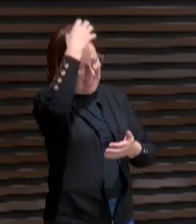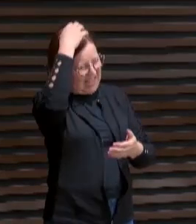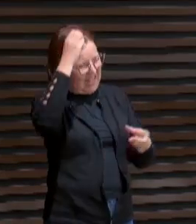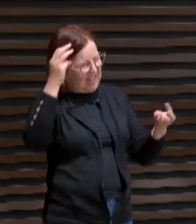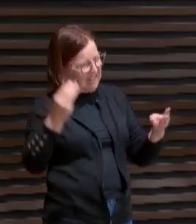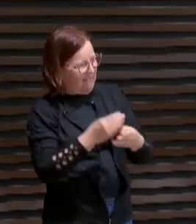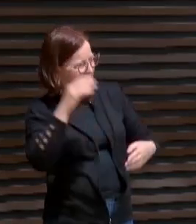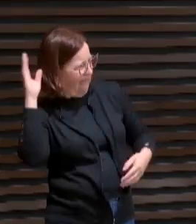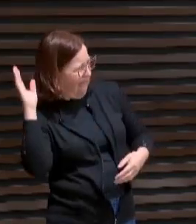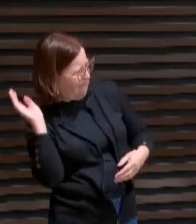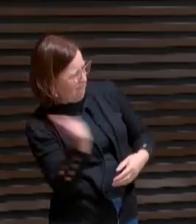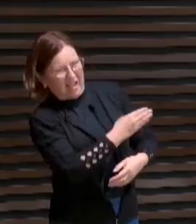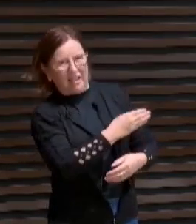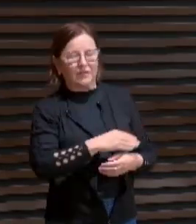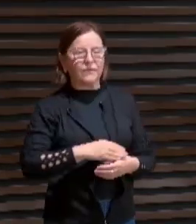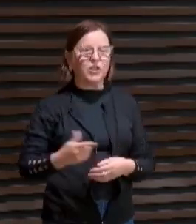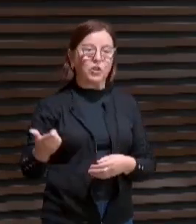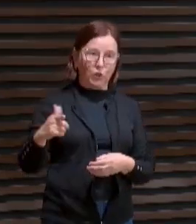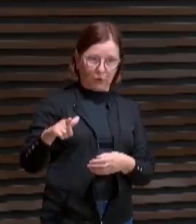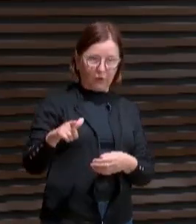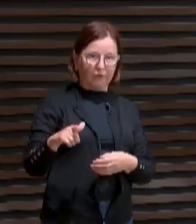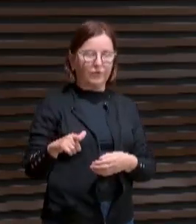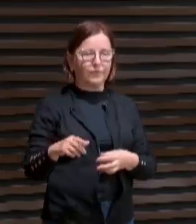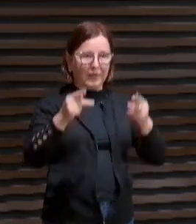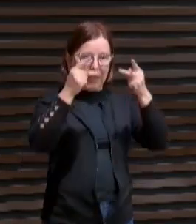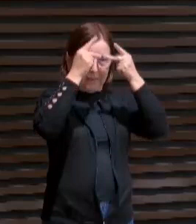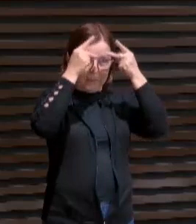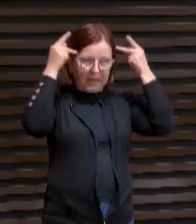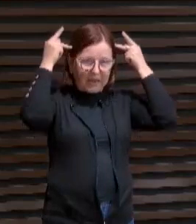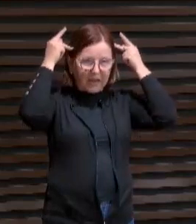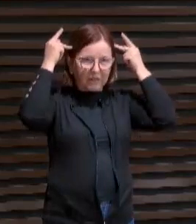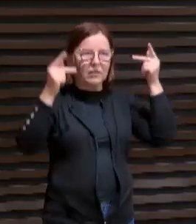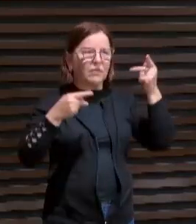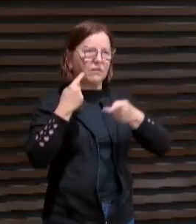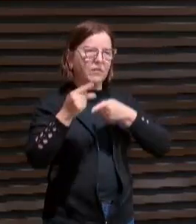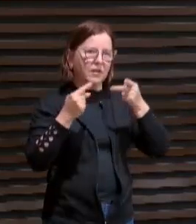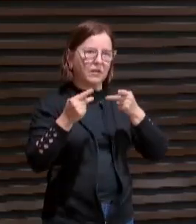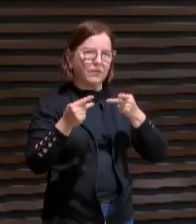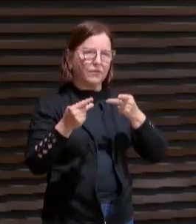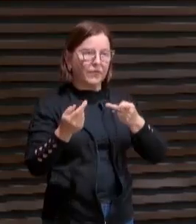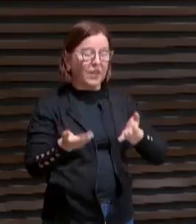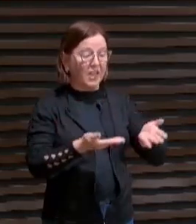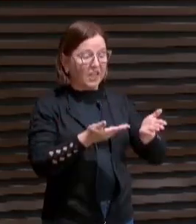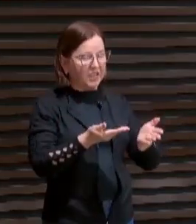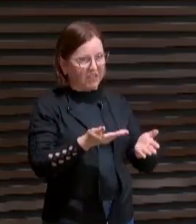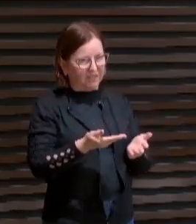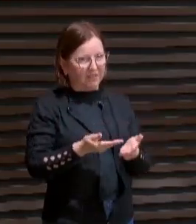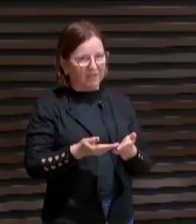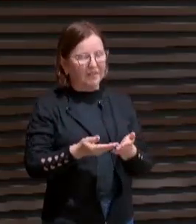bofetadas. Outra vez saiu Pilatos e lhes disse: eis que eu